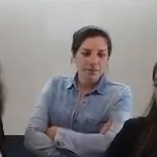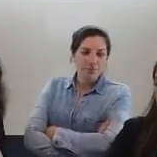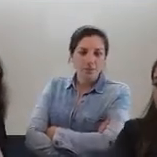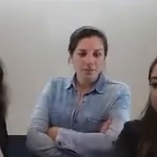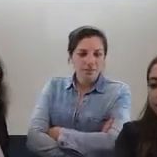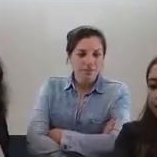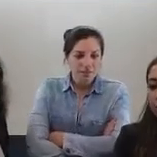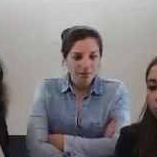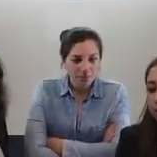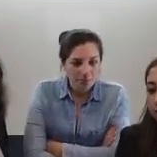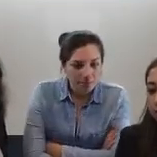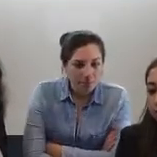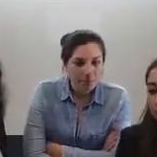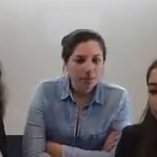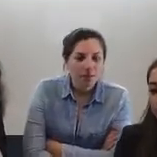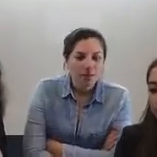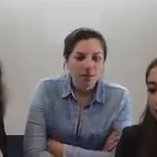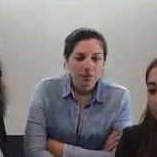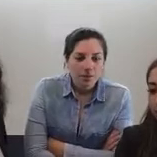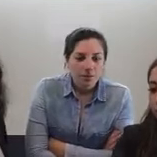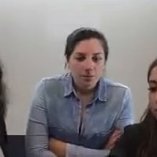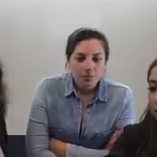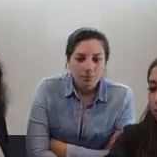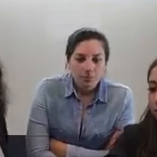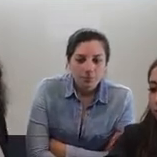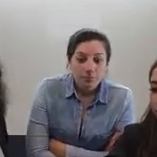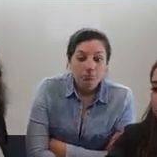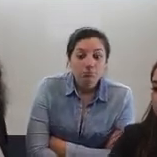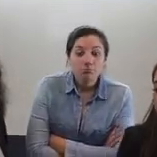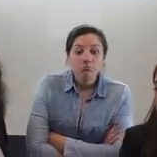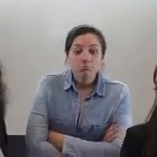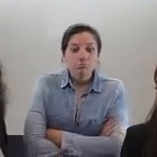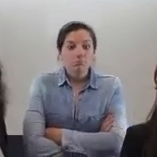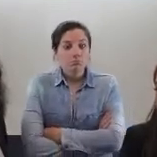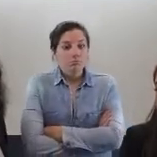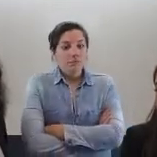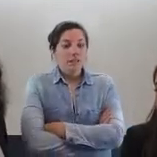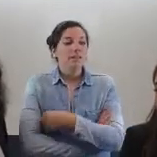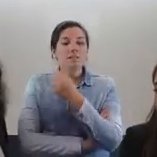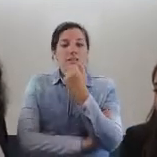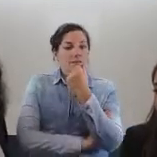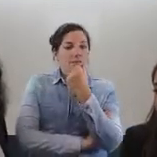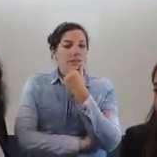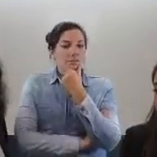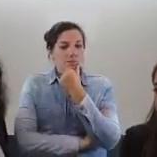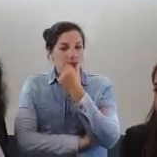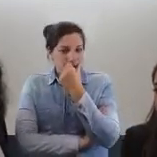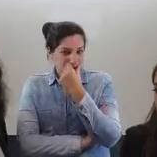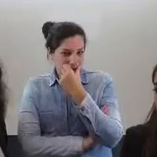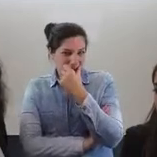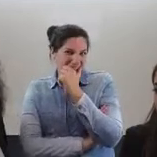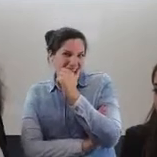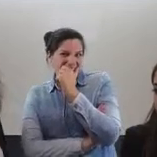Que bacana. Ó, daí tem a introdução, os capítulos, dá para todos baixar em PDF. Cara, que legal, nem eu